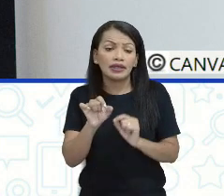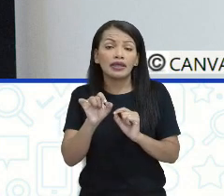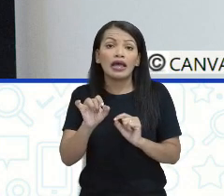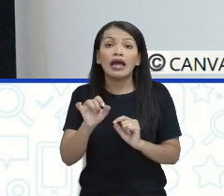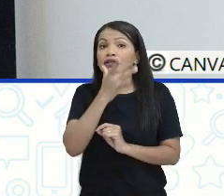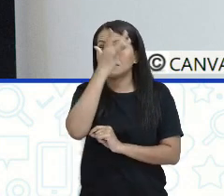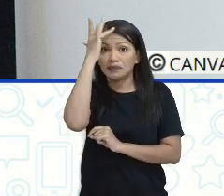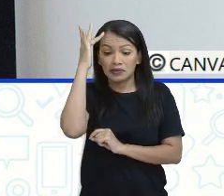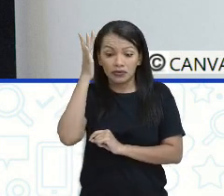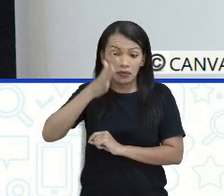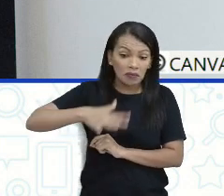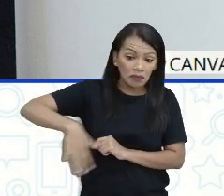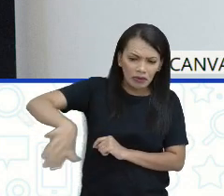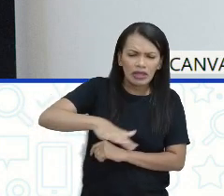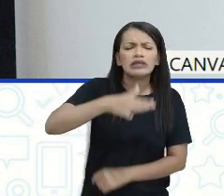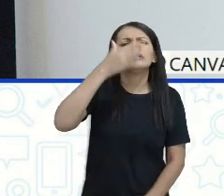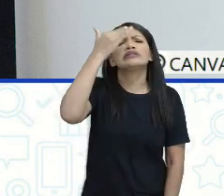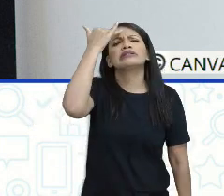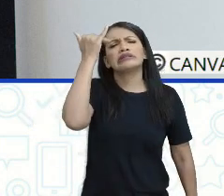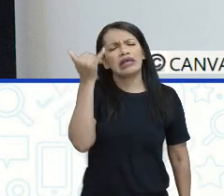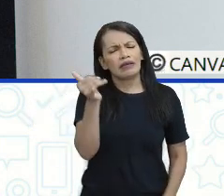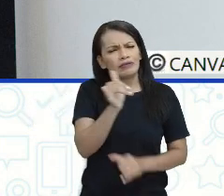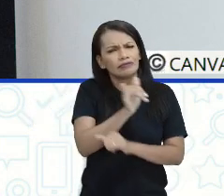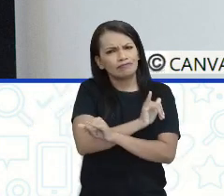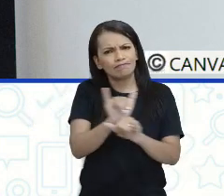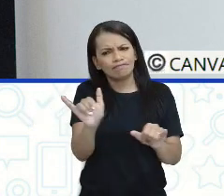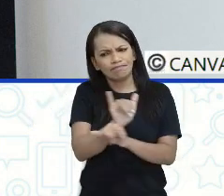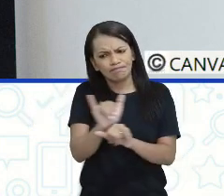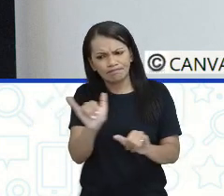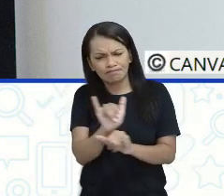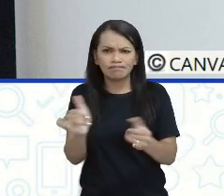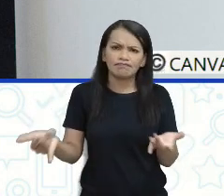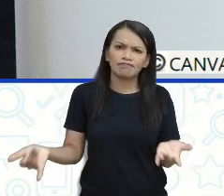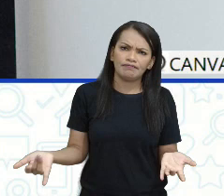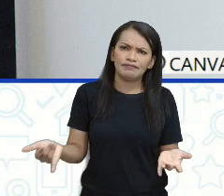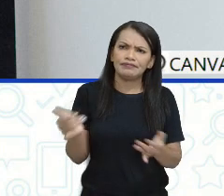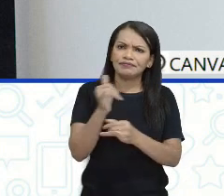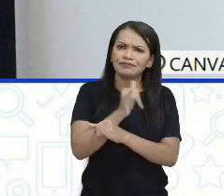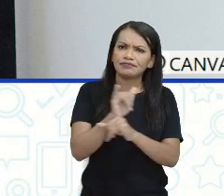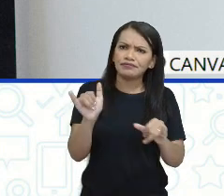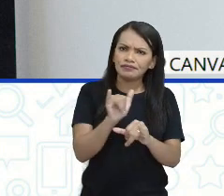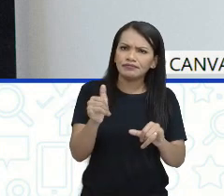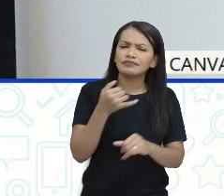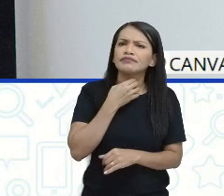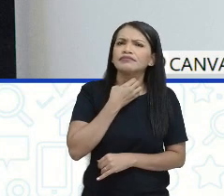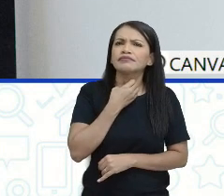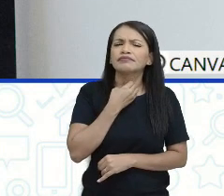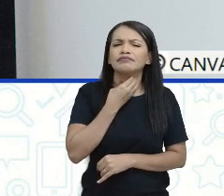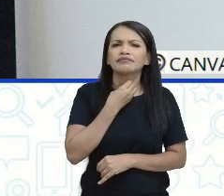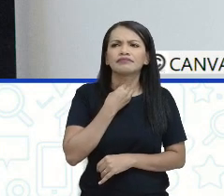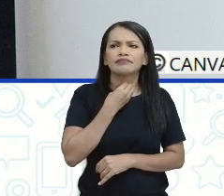dessas informações relativas ao trânsito. Não era o trânsito, gente, eu não sei porque eu escrevi isso.